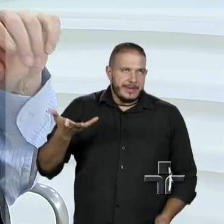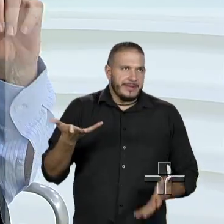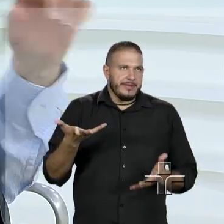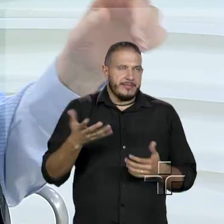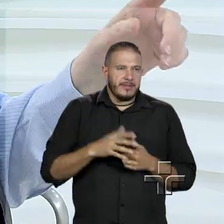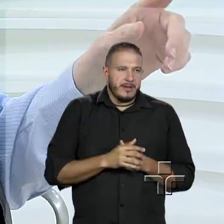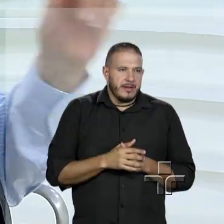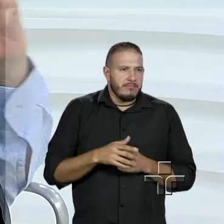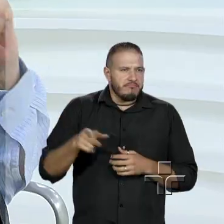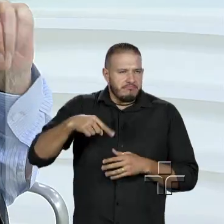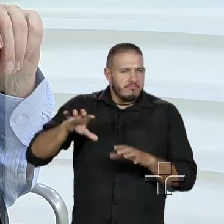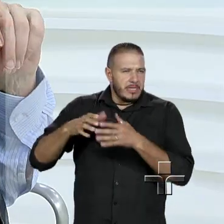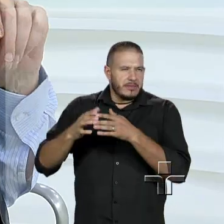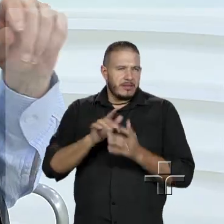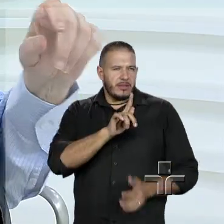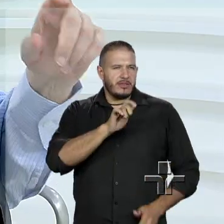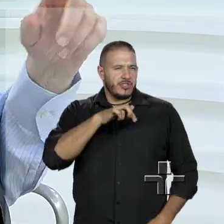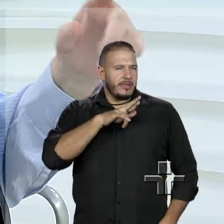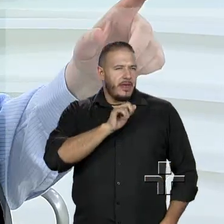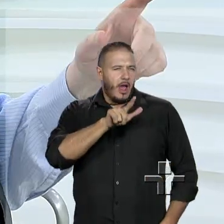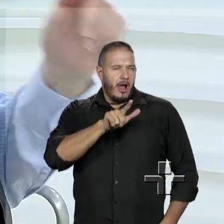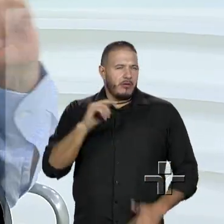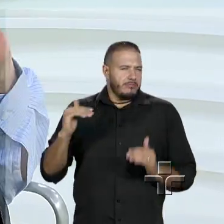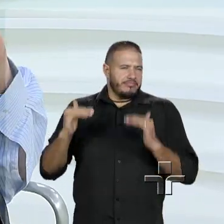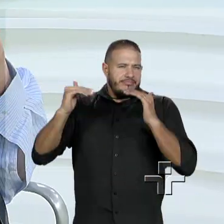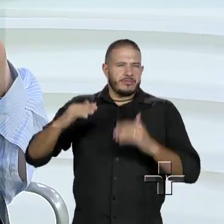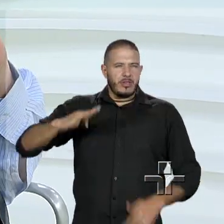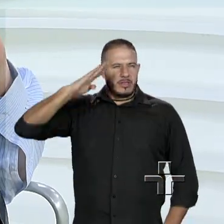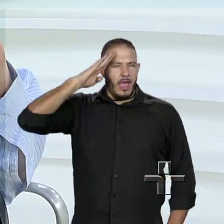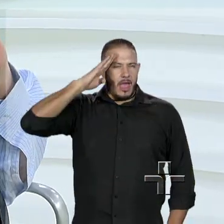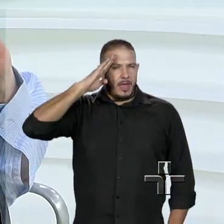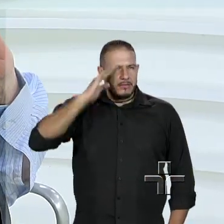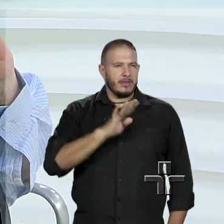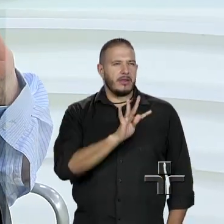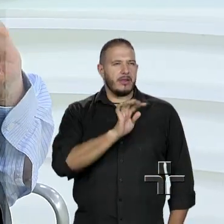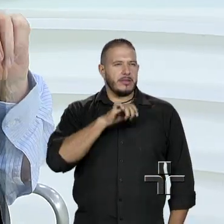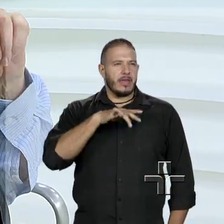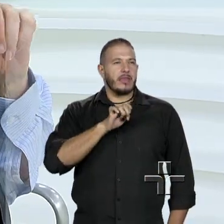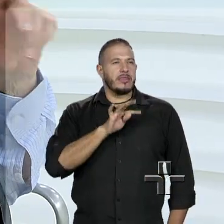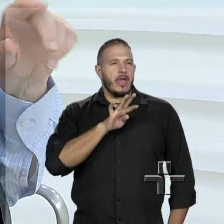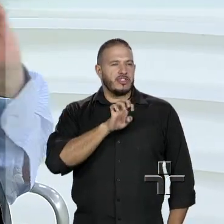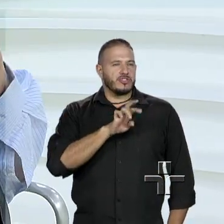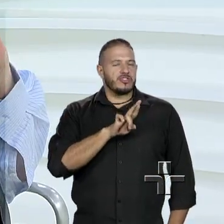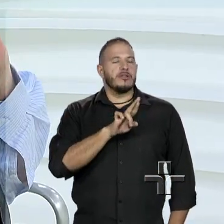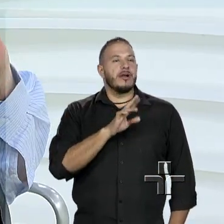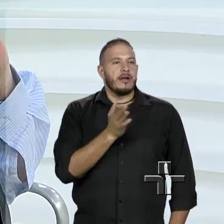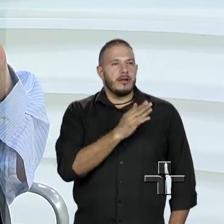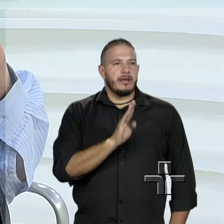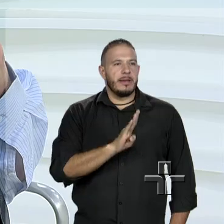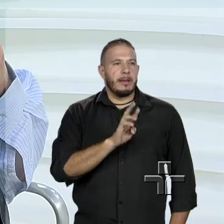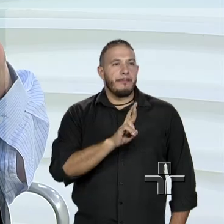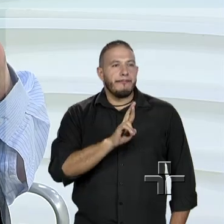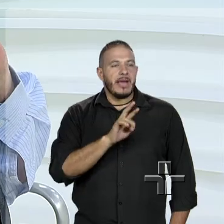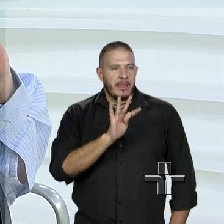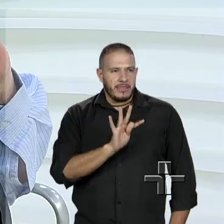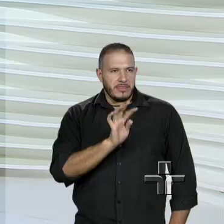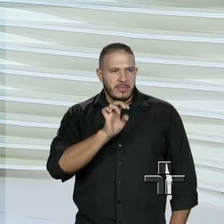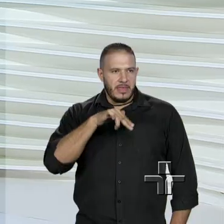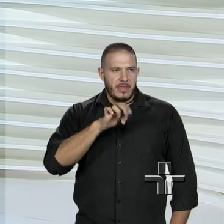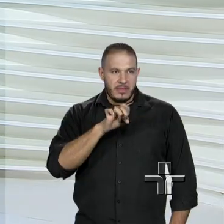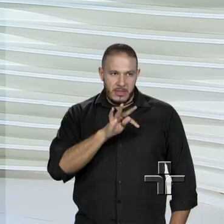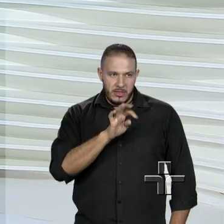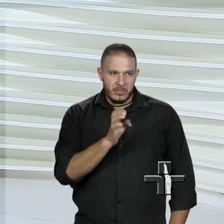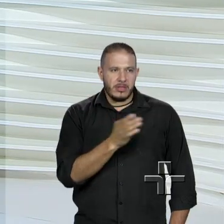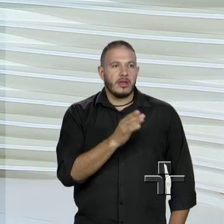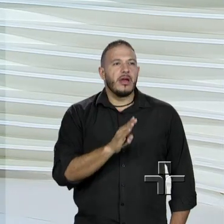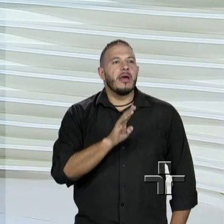almirante de esquadra, um general de exército, um tenente brigadeiro, saiam com 20 mil reais de salário, quando